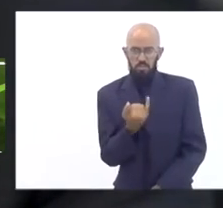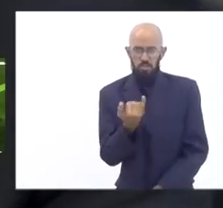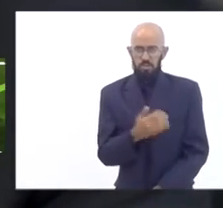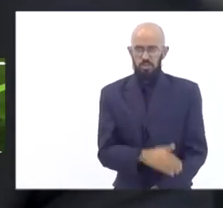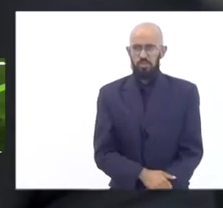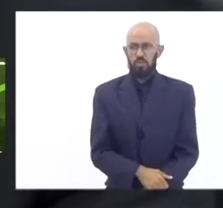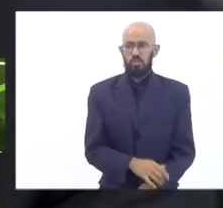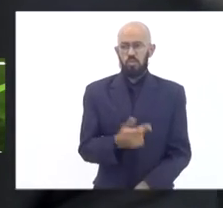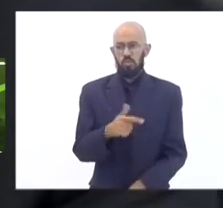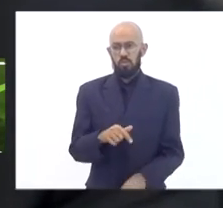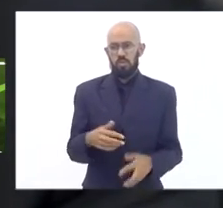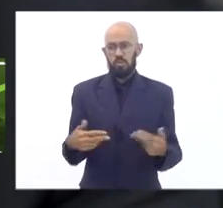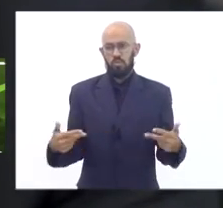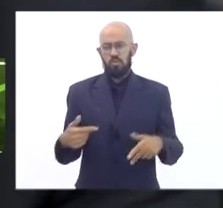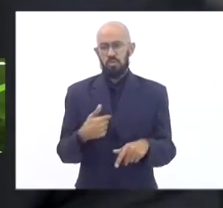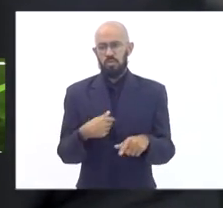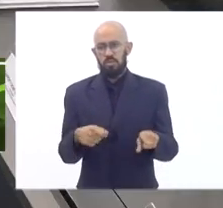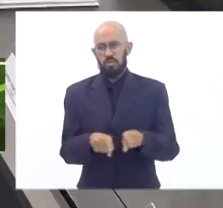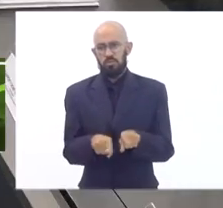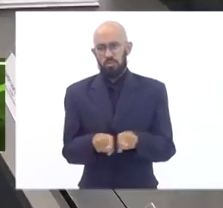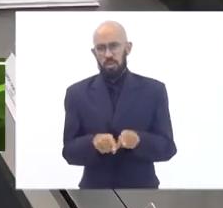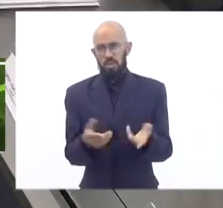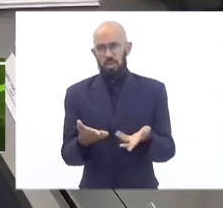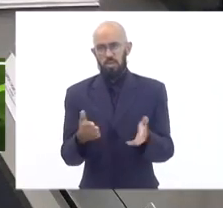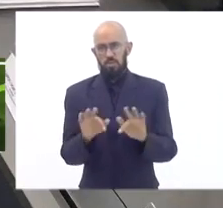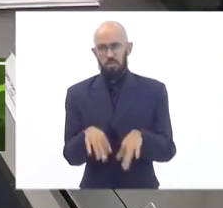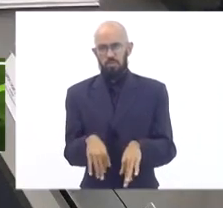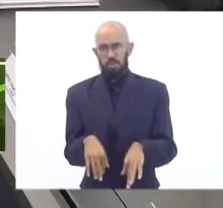concluo, mais especificamente ao secretário André Luiz,